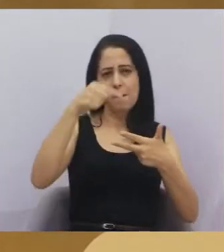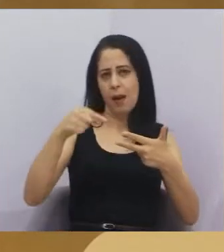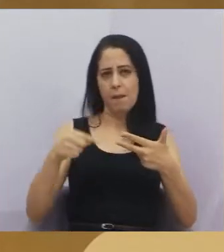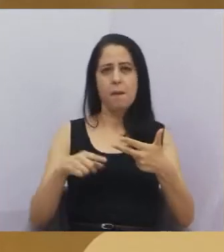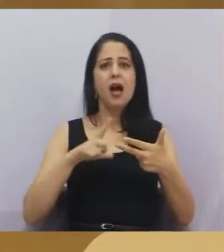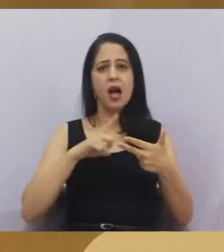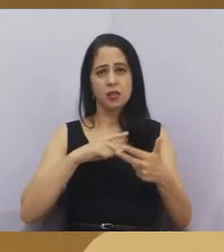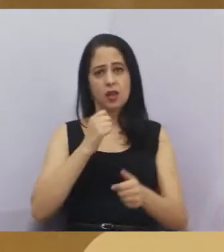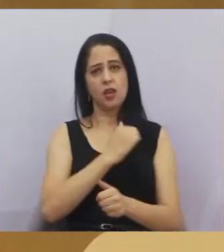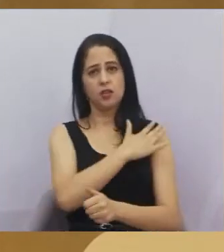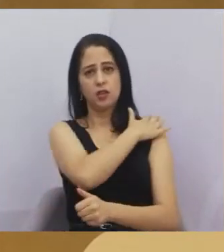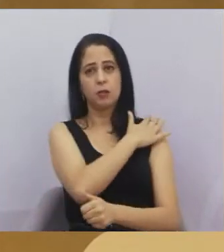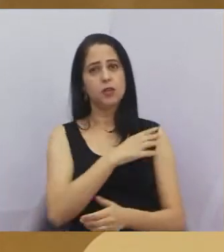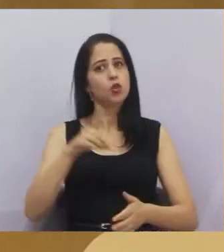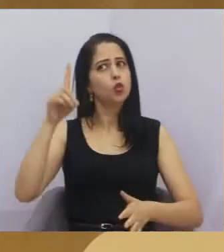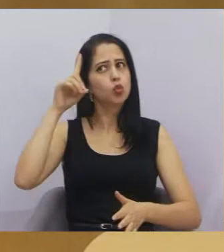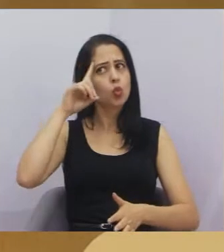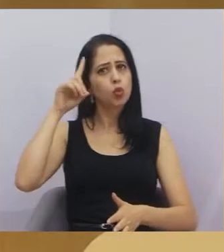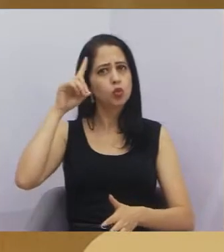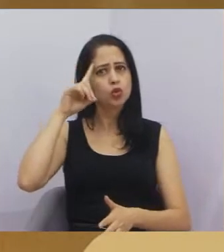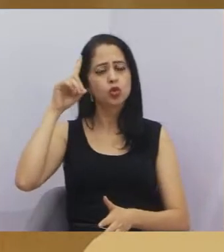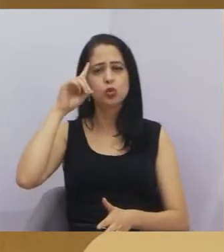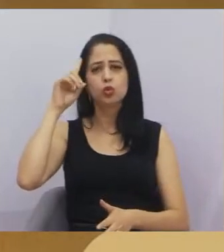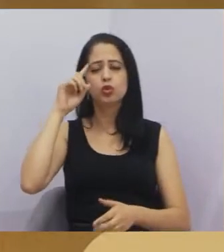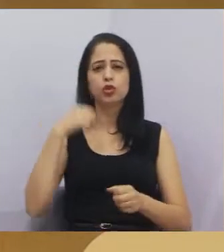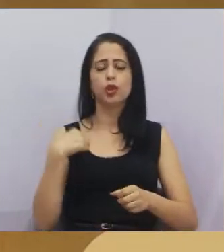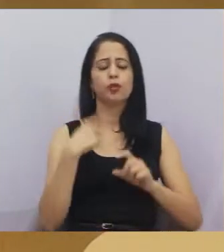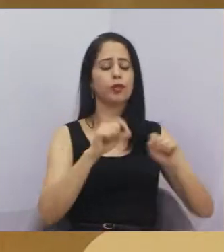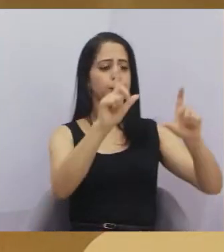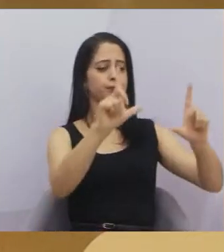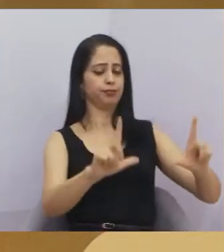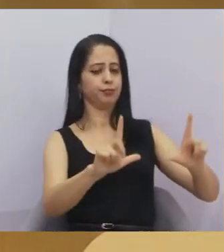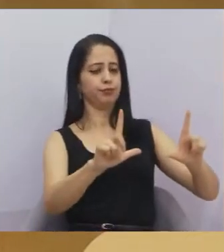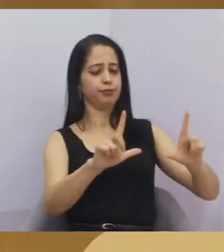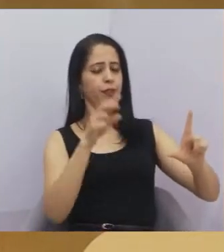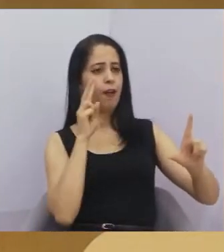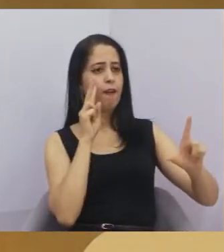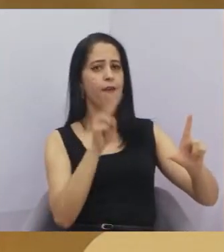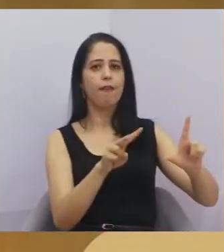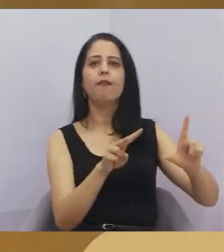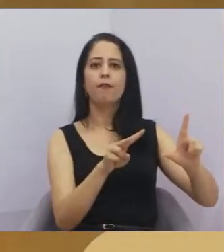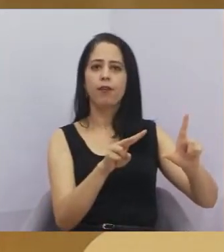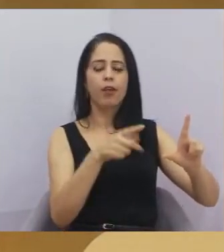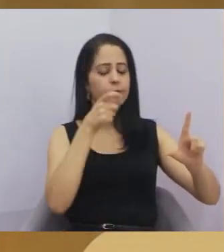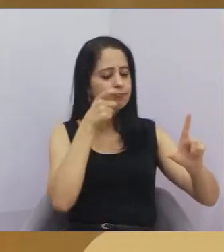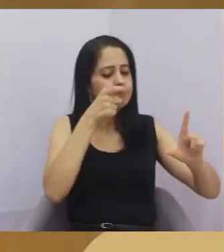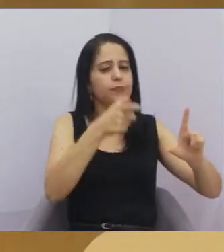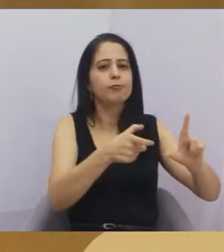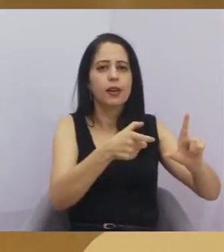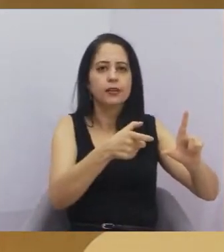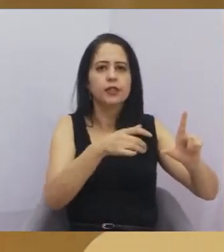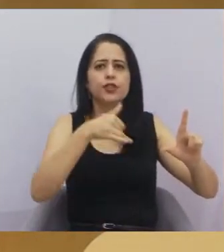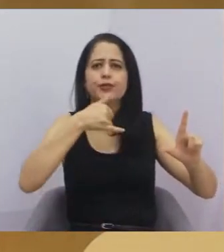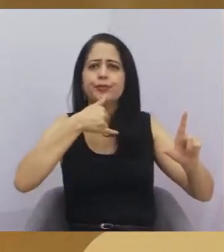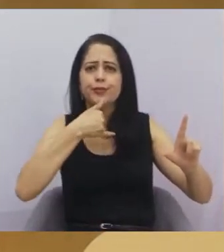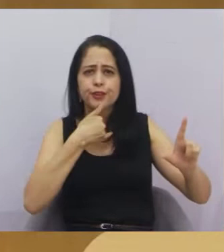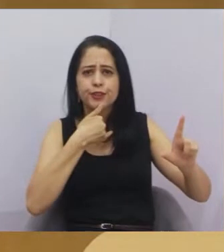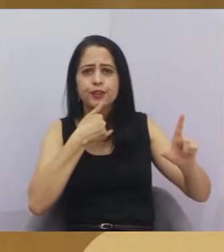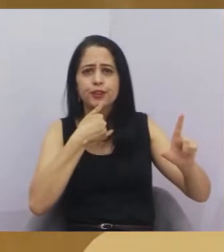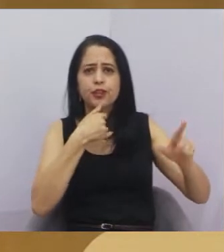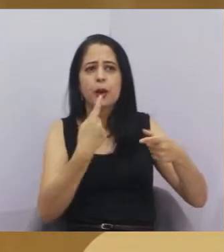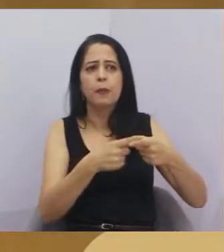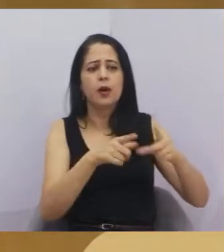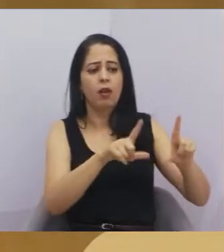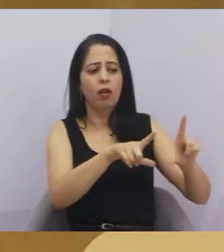olhos, né? Todos os dias, quando a gente assiste o noticiário, é triste verificar, é triste constatar que